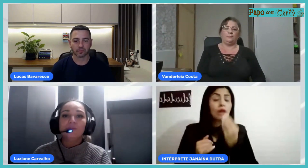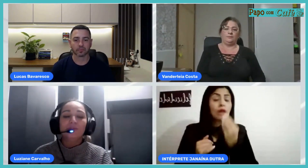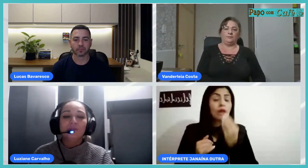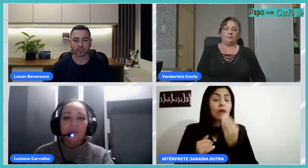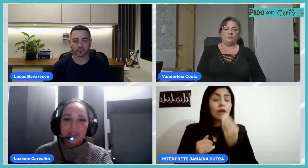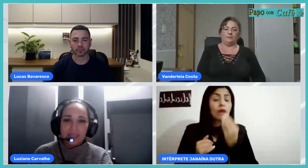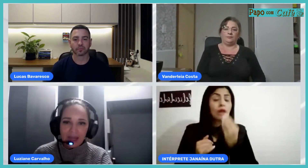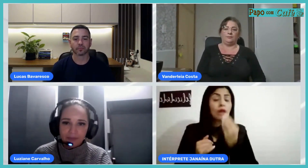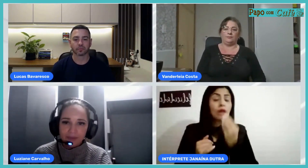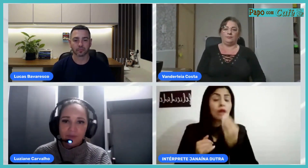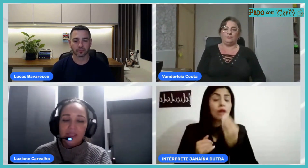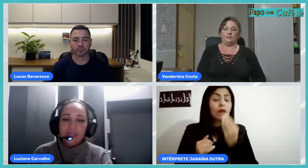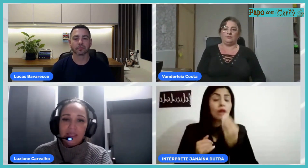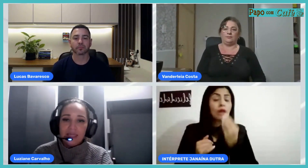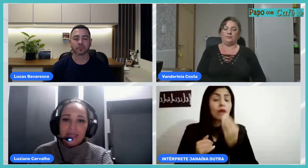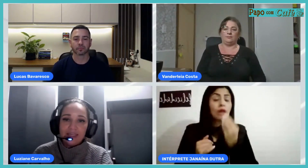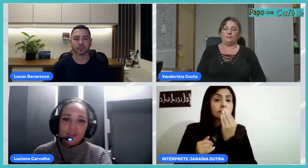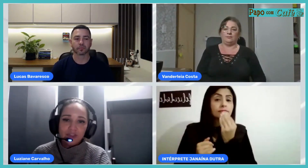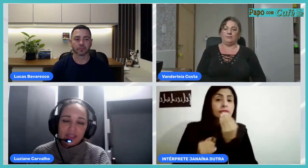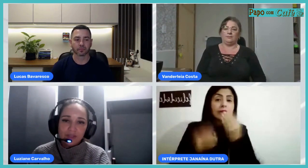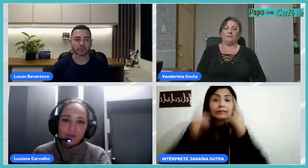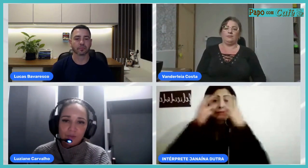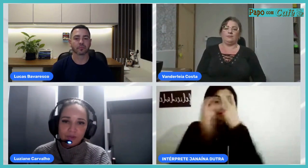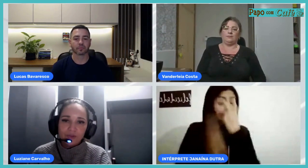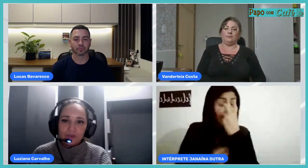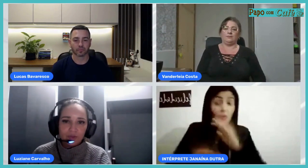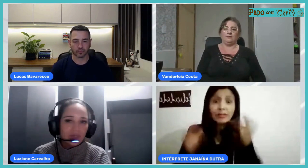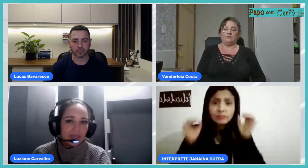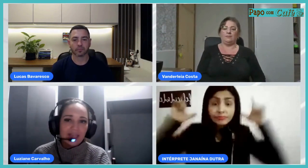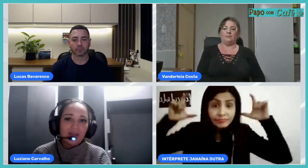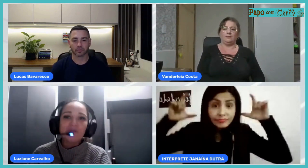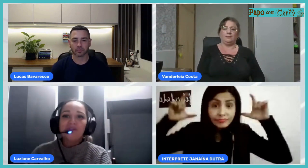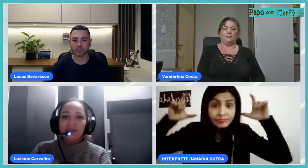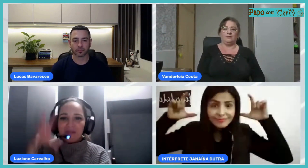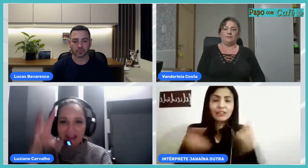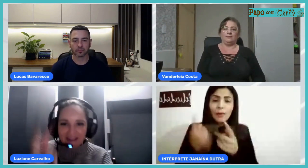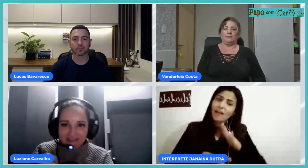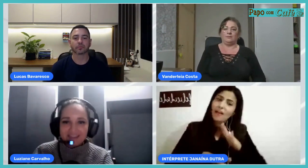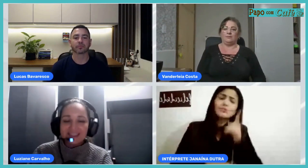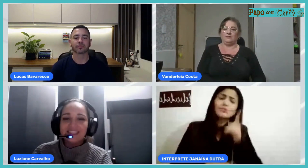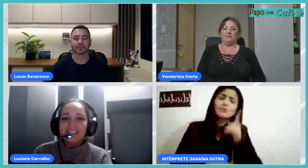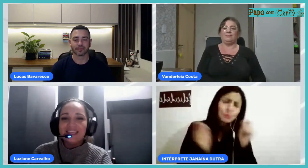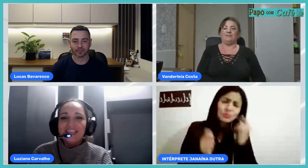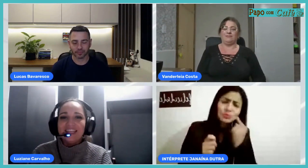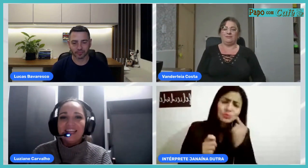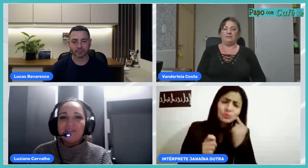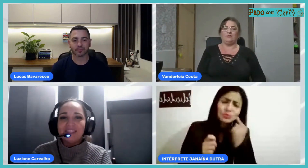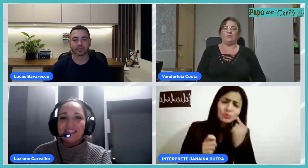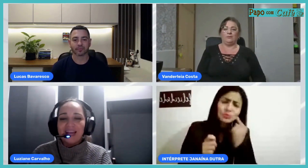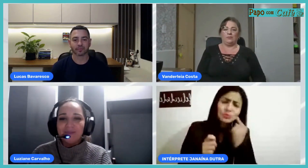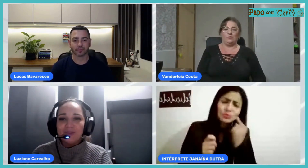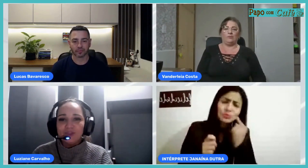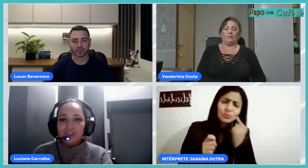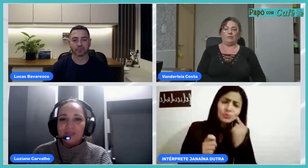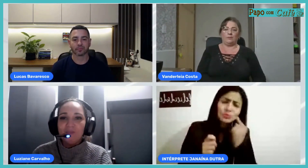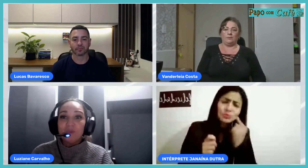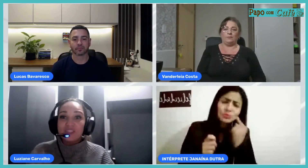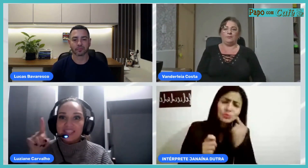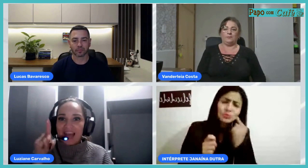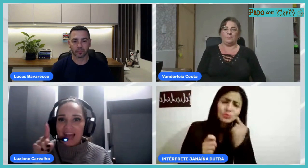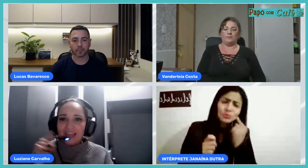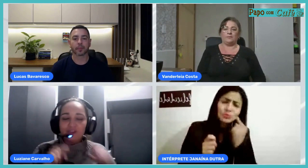pegando isso muito mais rápido. E aí a dica que eu dou para o instrutor é continuar com esse, né, com esse hábito